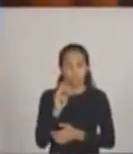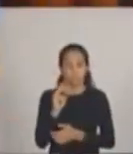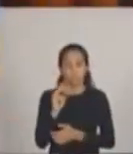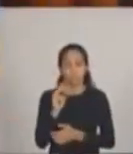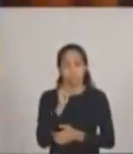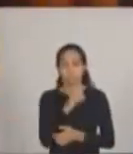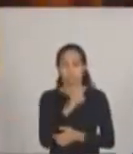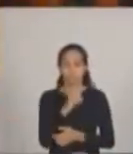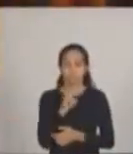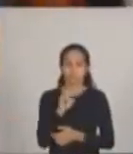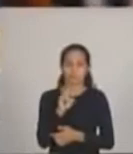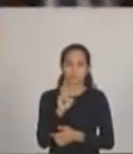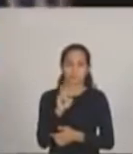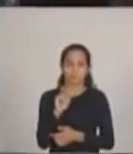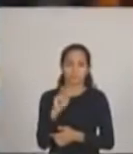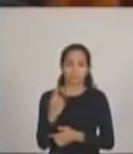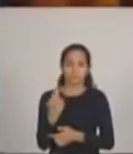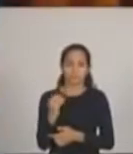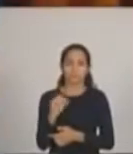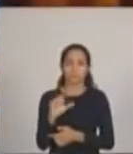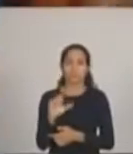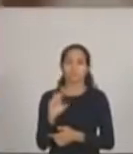Justiça?